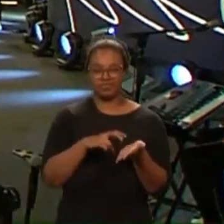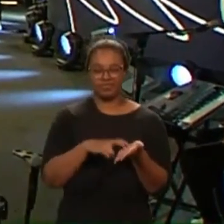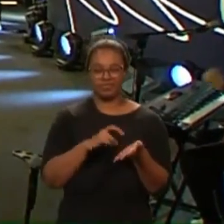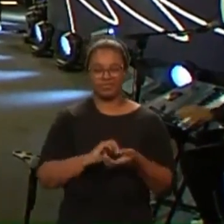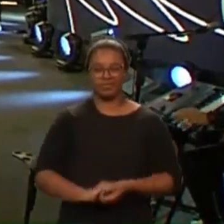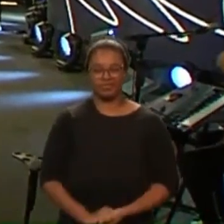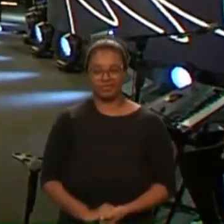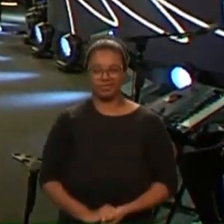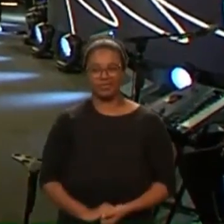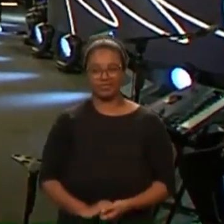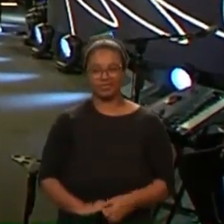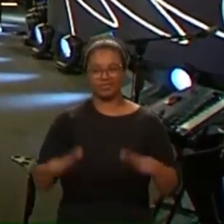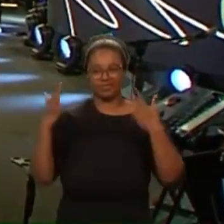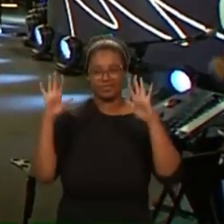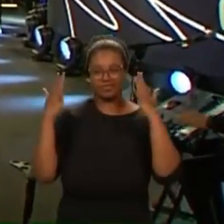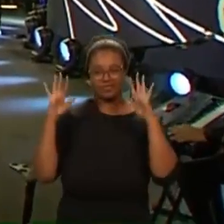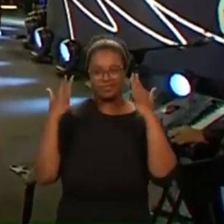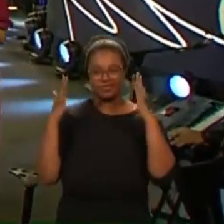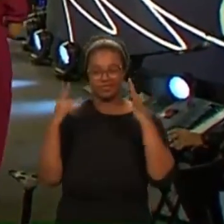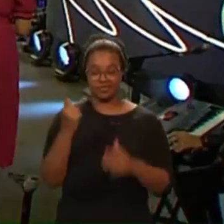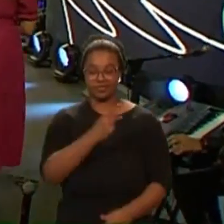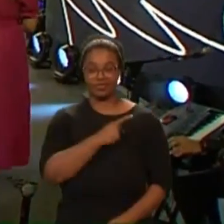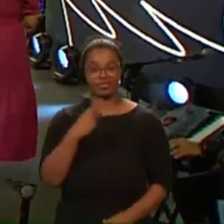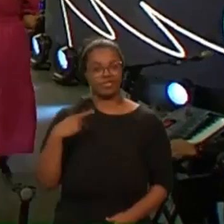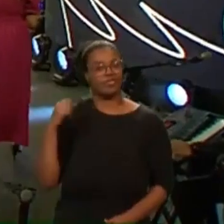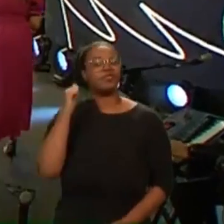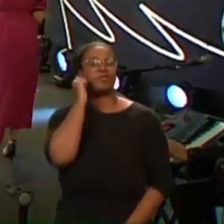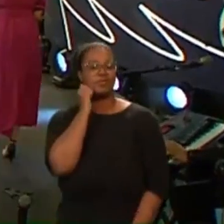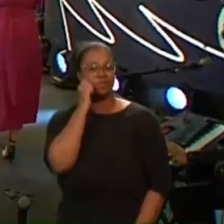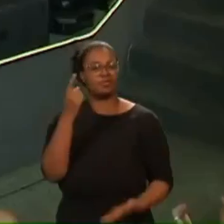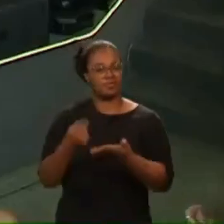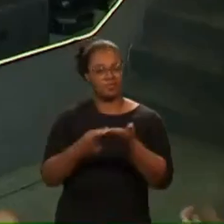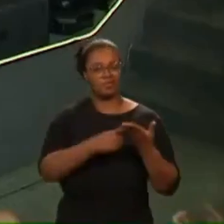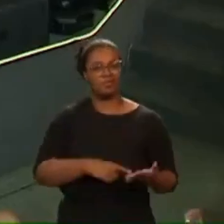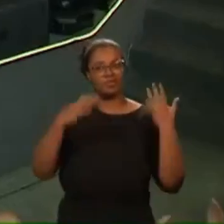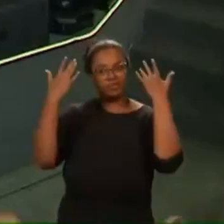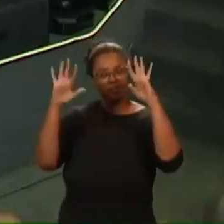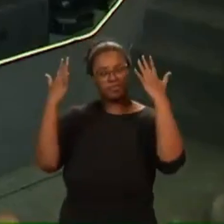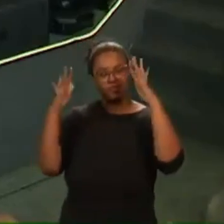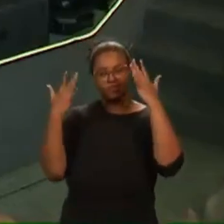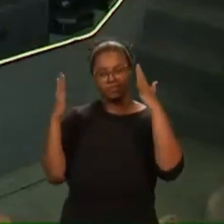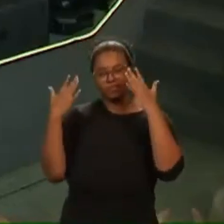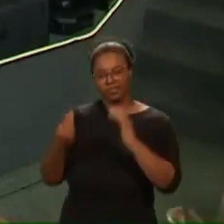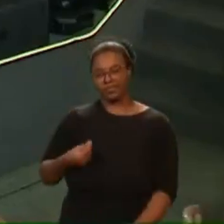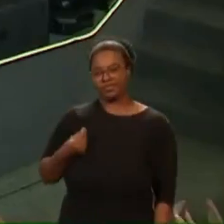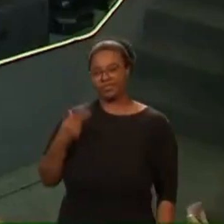manhã eu queria convidar nosso pastor André Valadão também vamos aplaudir o senhor pela vida do nosso